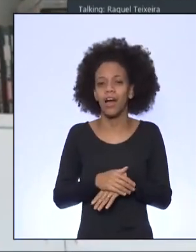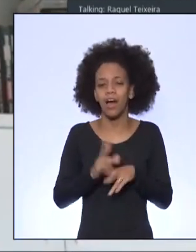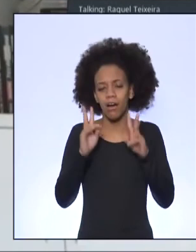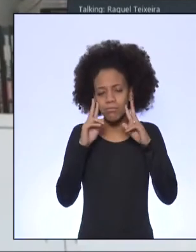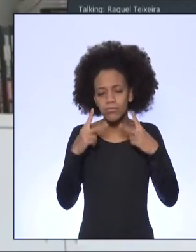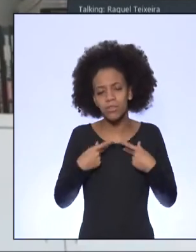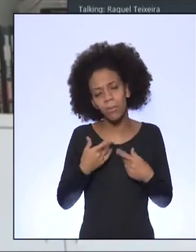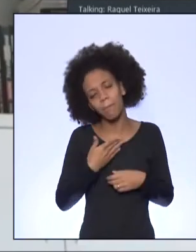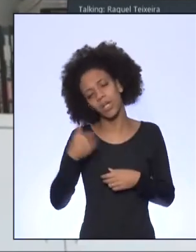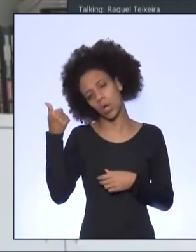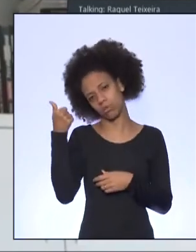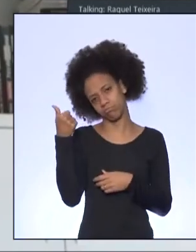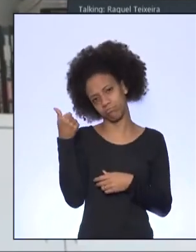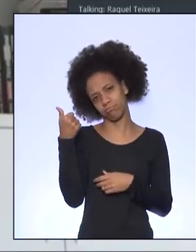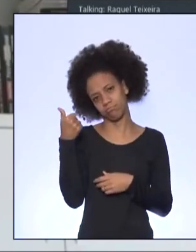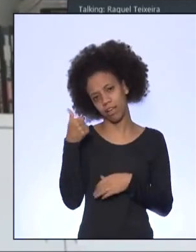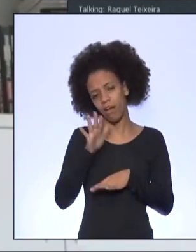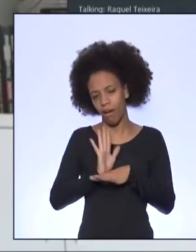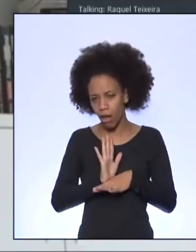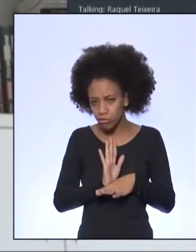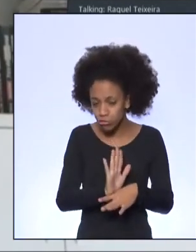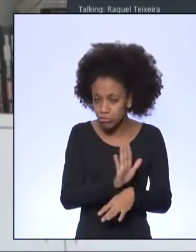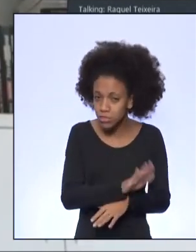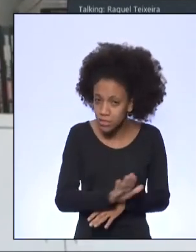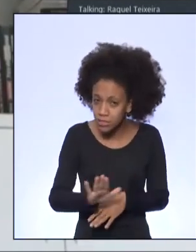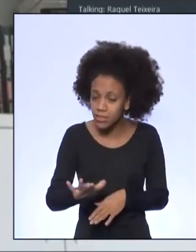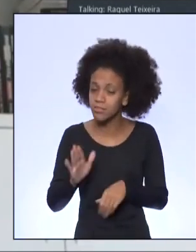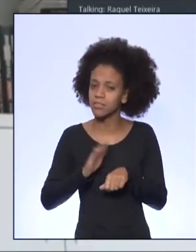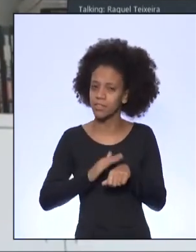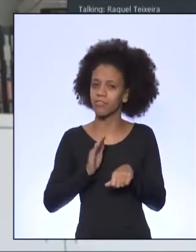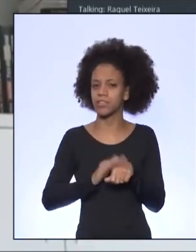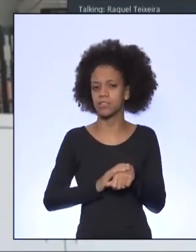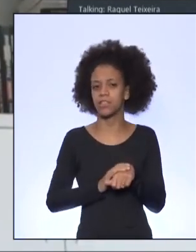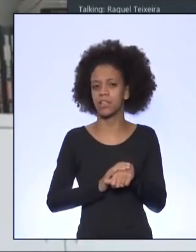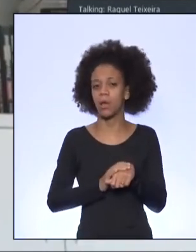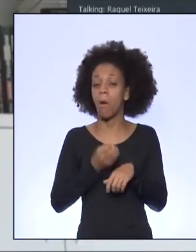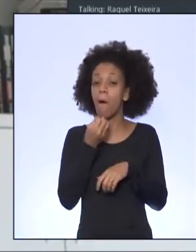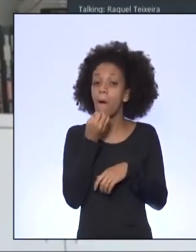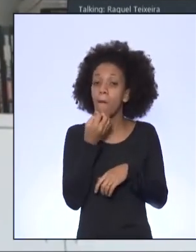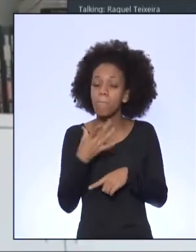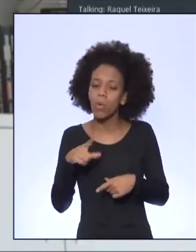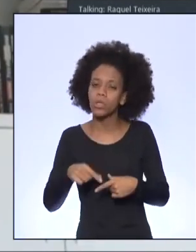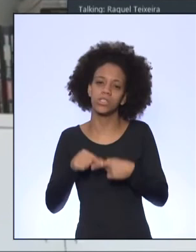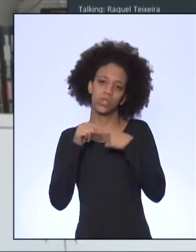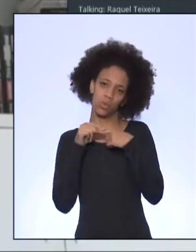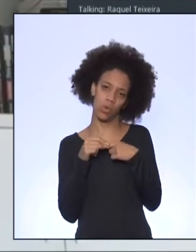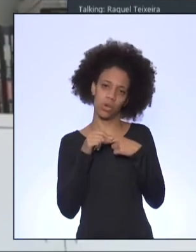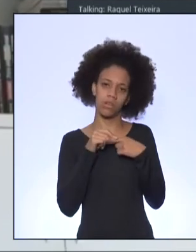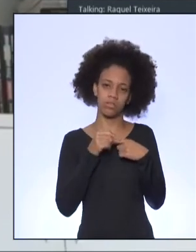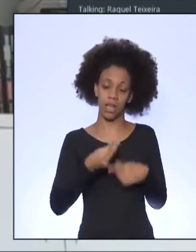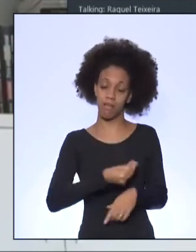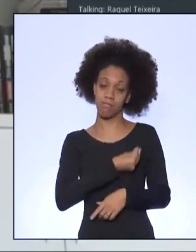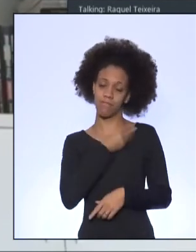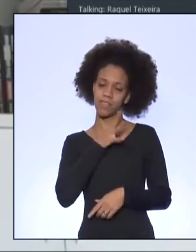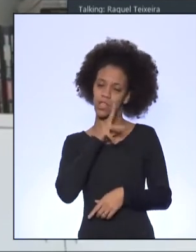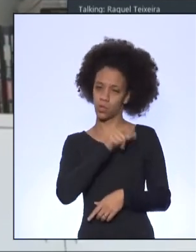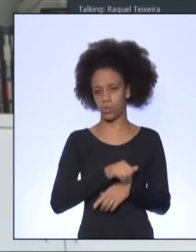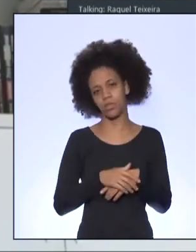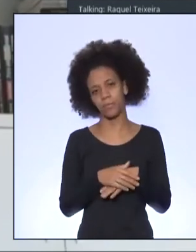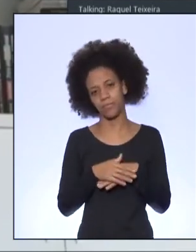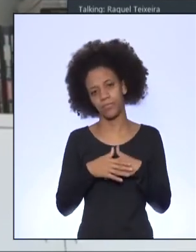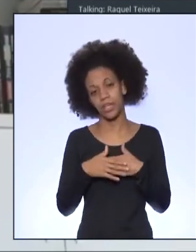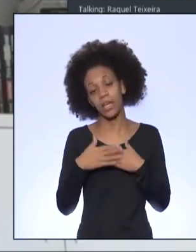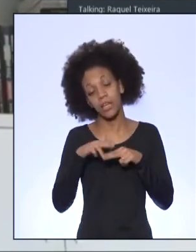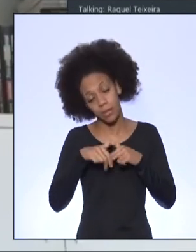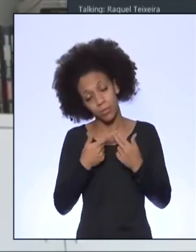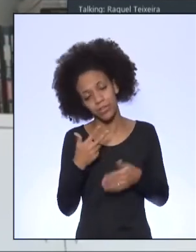humanos melhores, ajudam as crianças a fazerem boas escolhas ao longo da vida. E é para isso que a gente